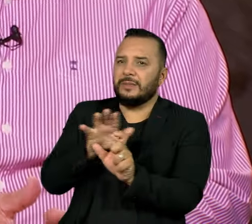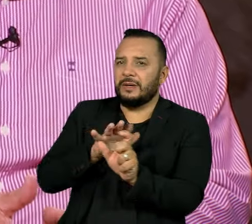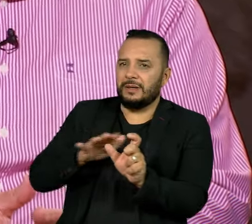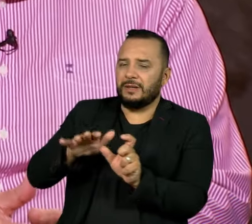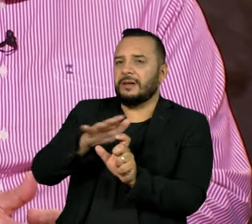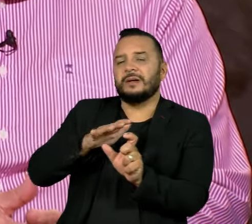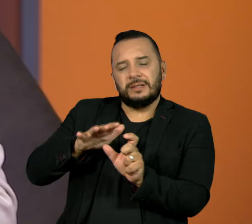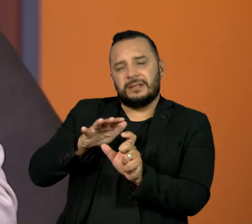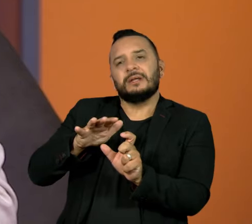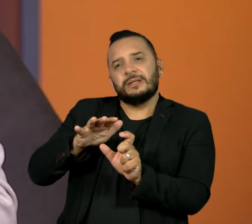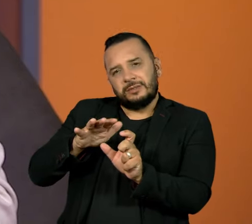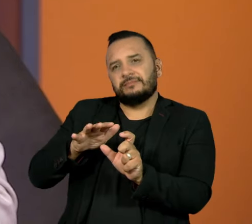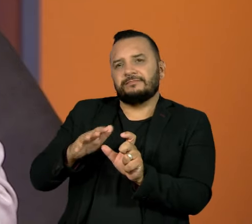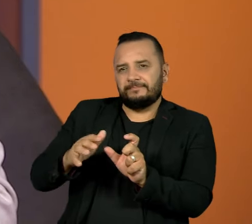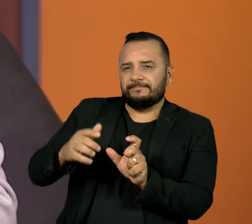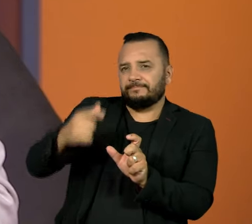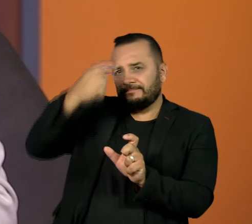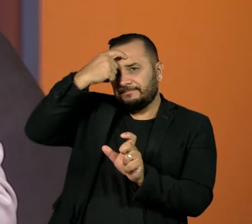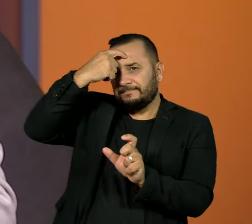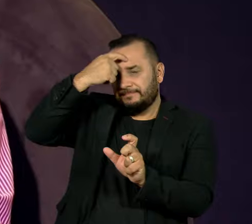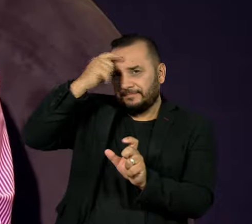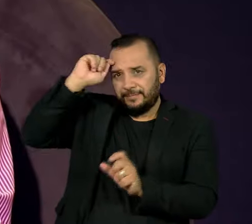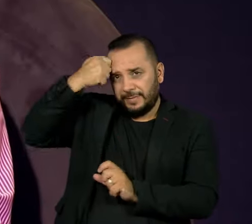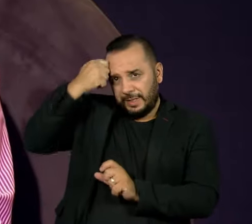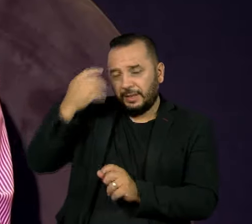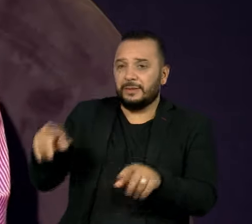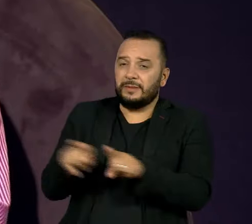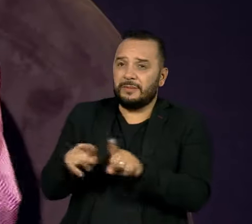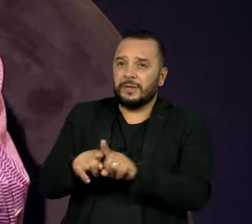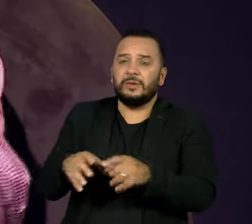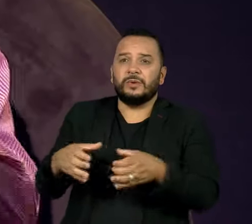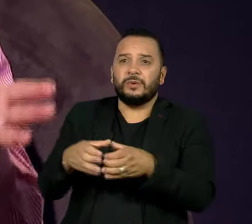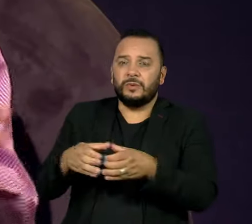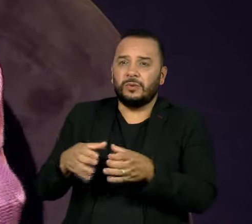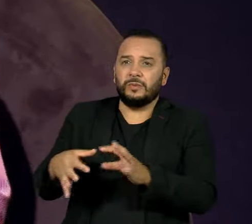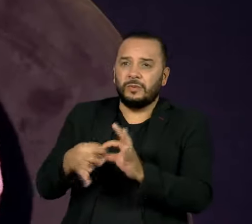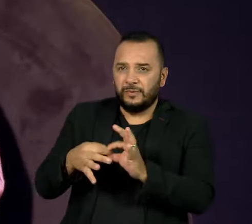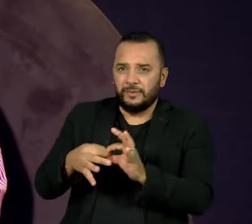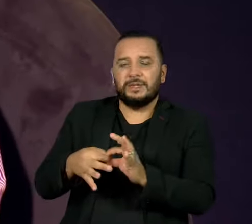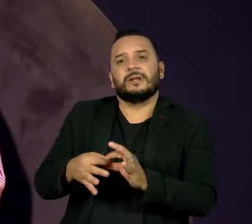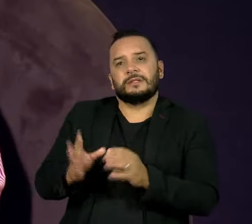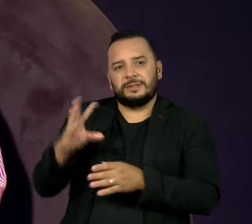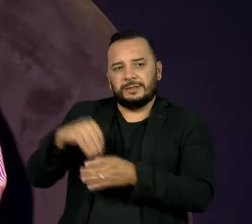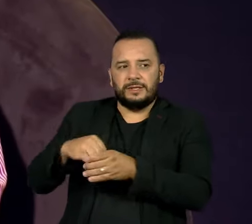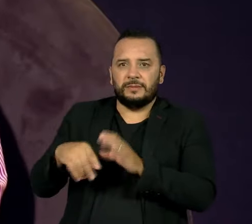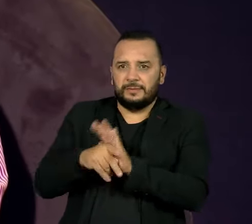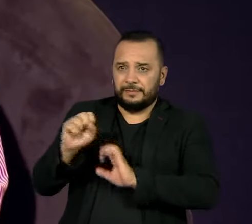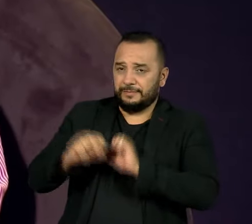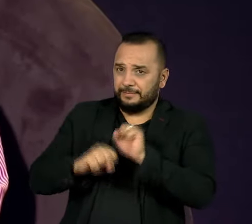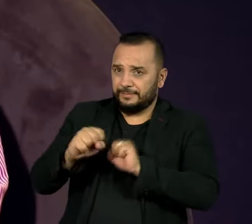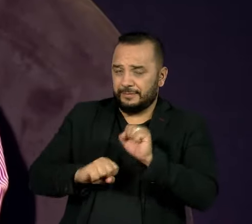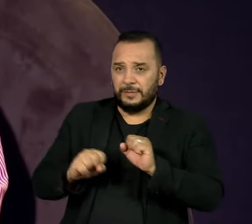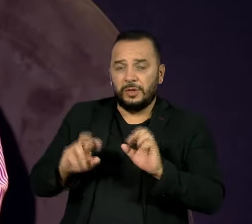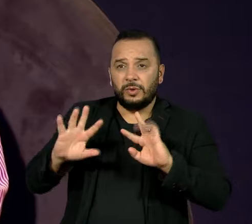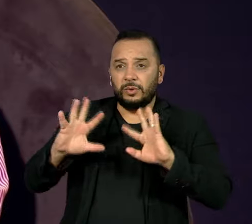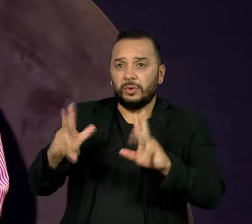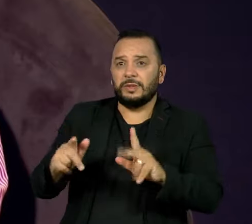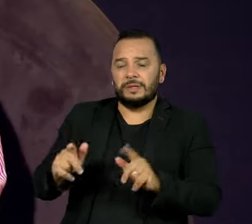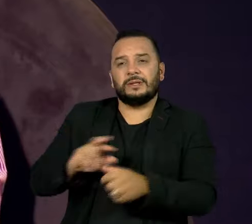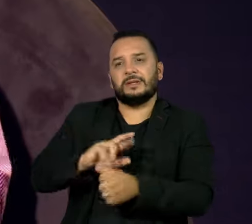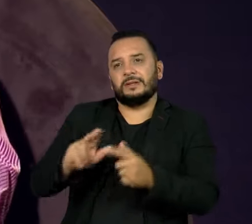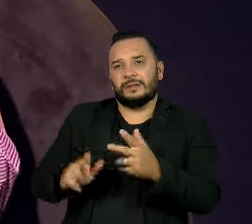de conscientização, de afinidade que a gente tem na empresa em todos os aspectos da diversidade e da